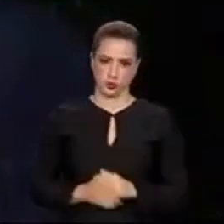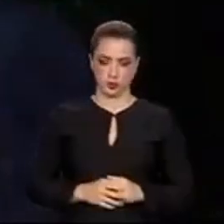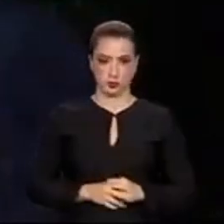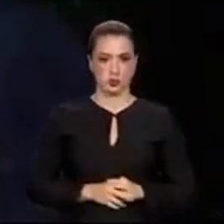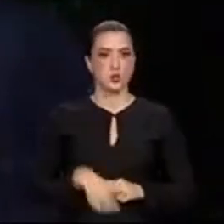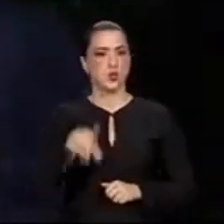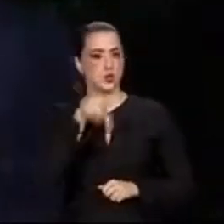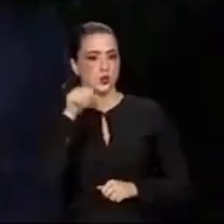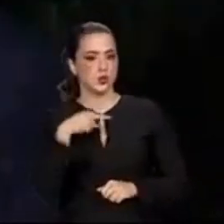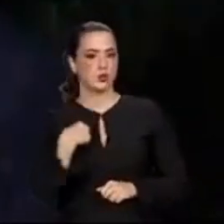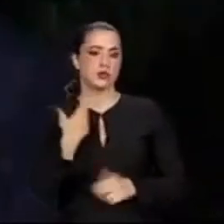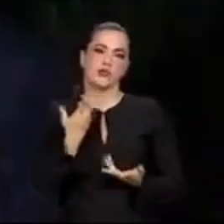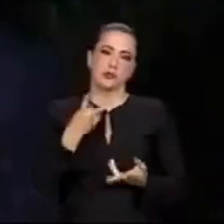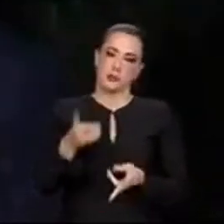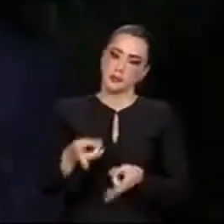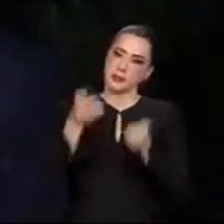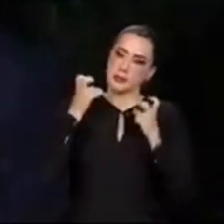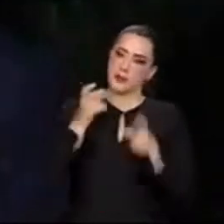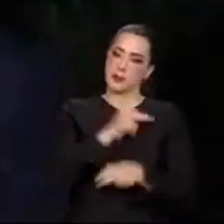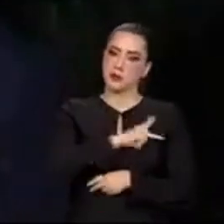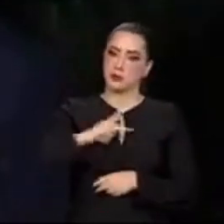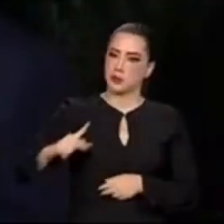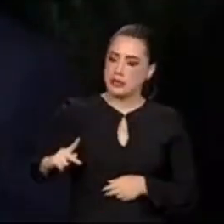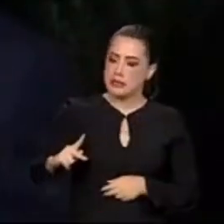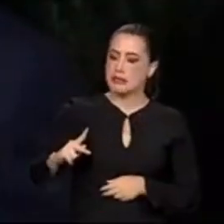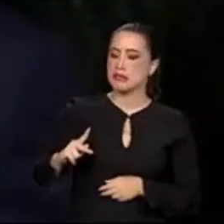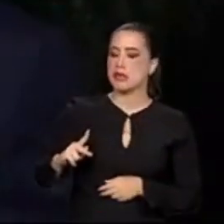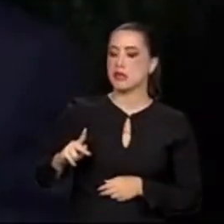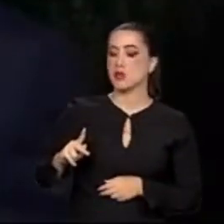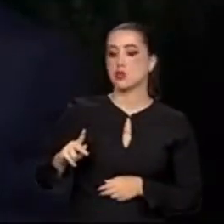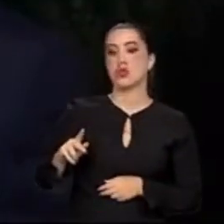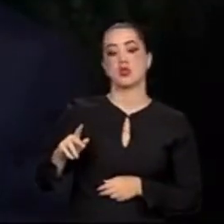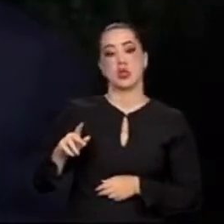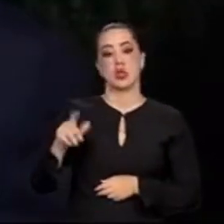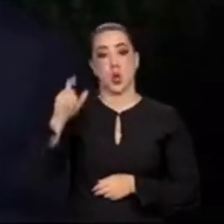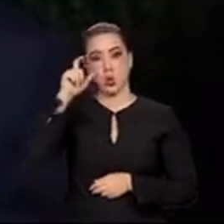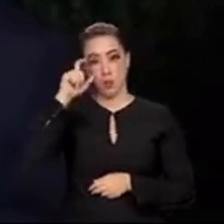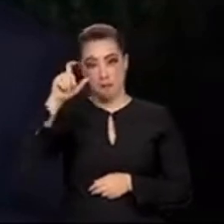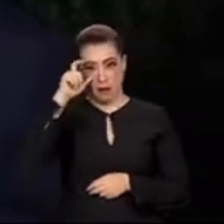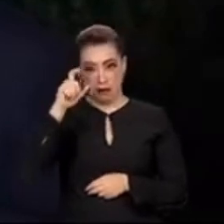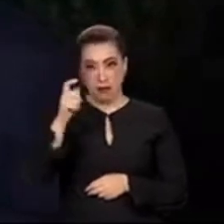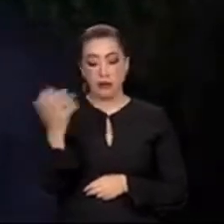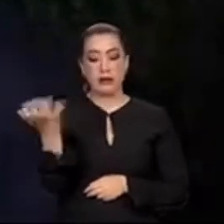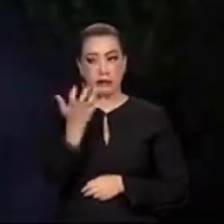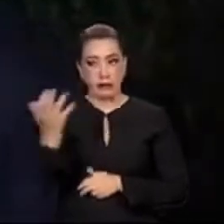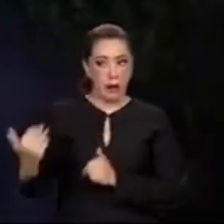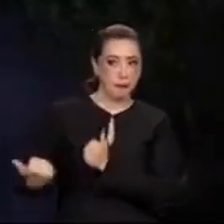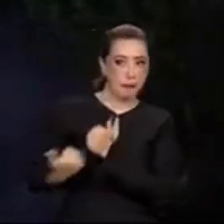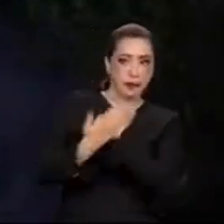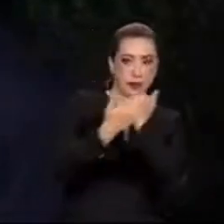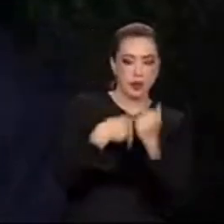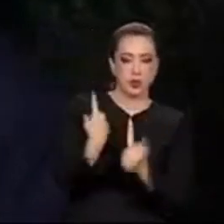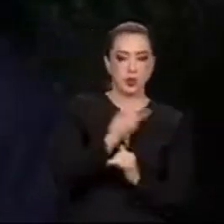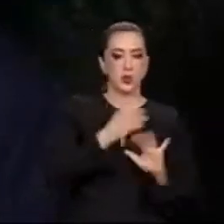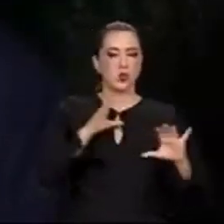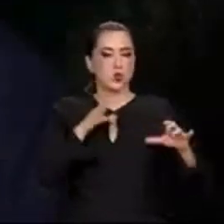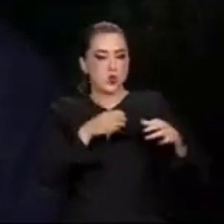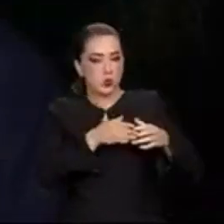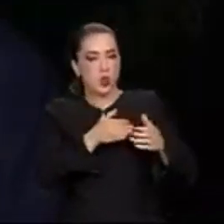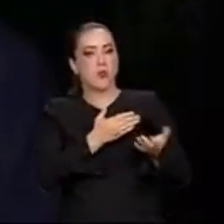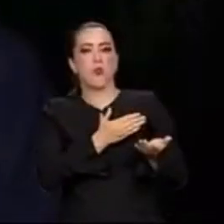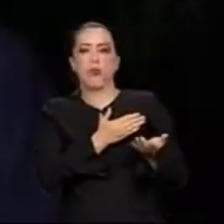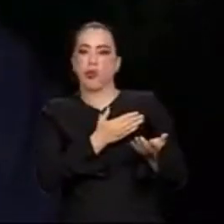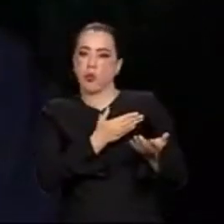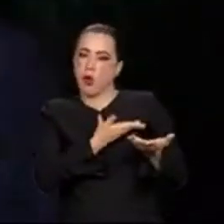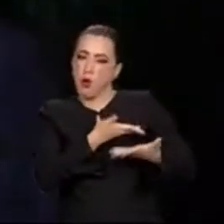eu senti muita disposição do Presidente Americano de contribuir para isso as nossas equipes vão continuar